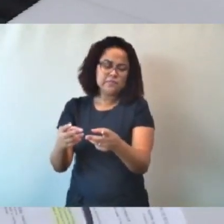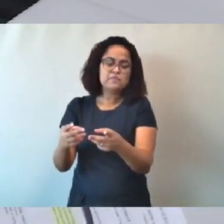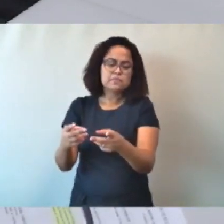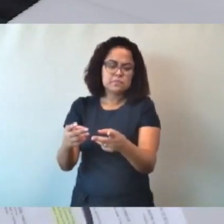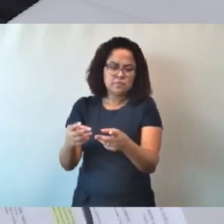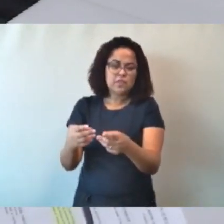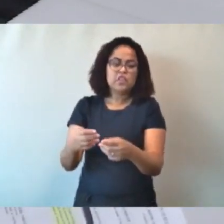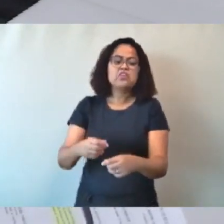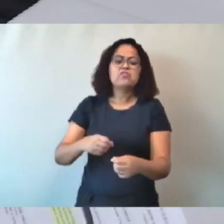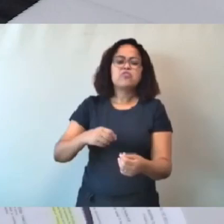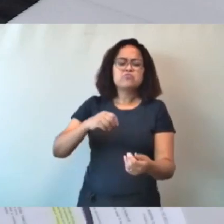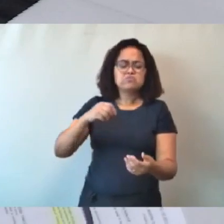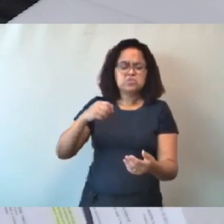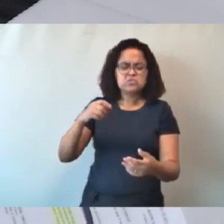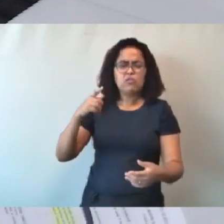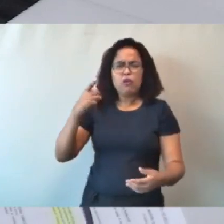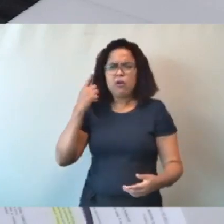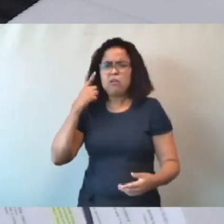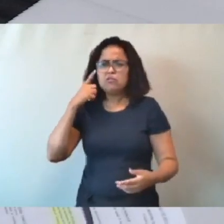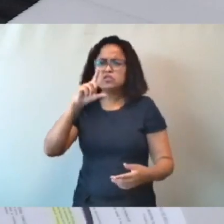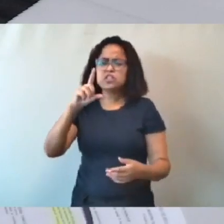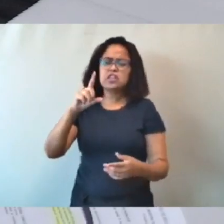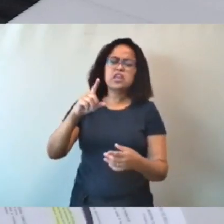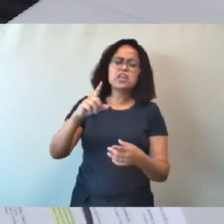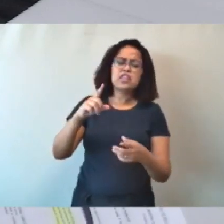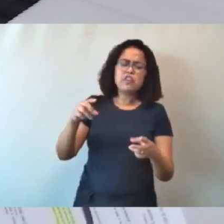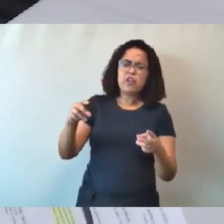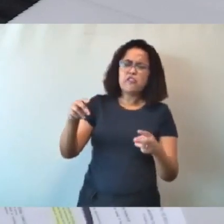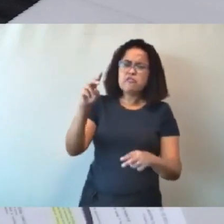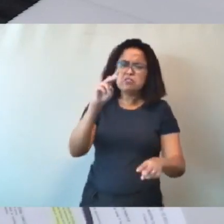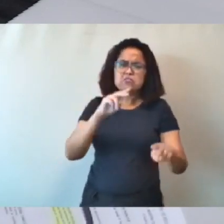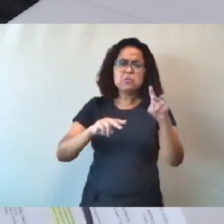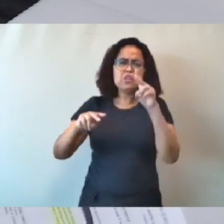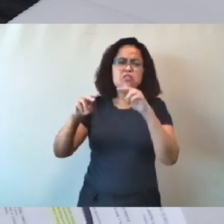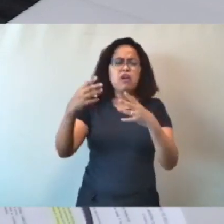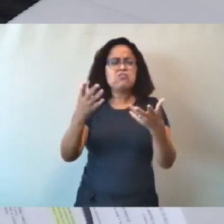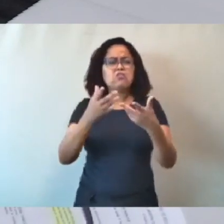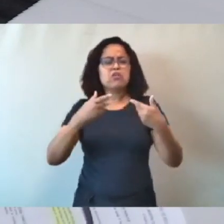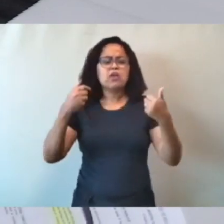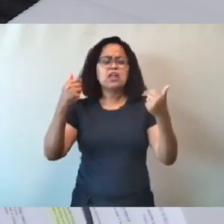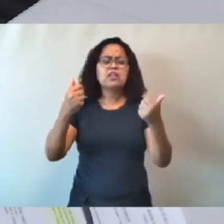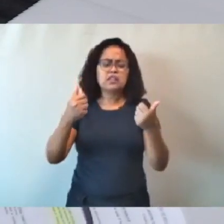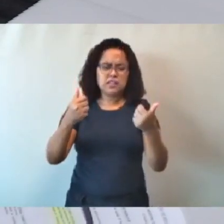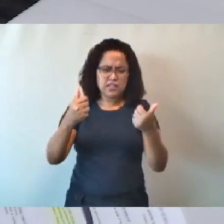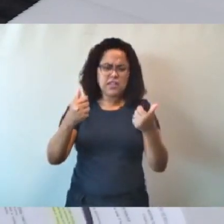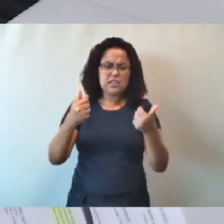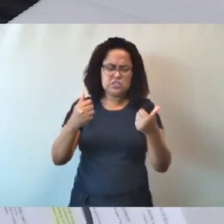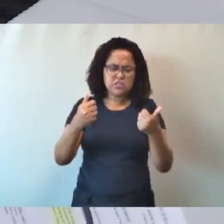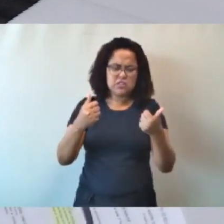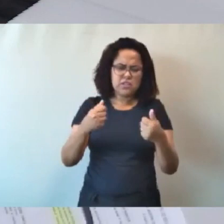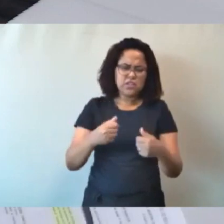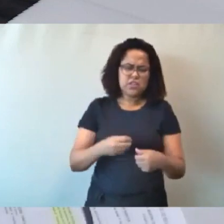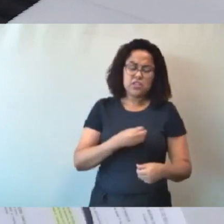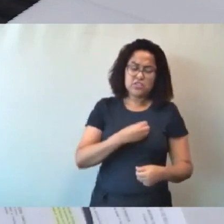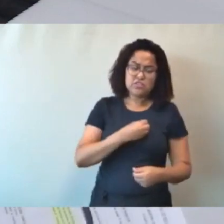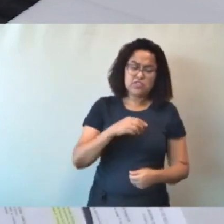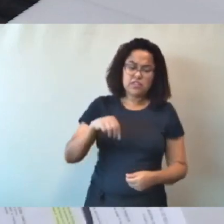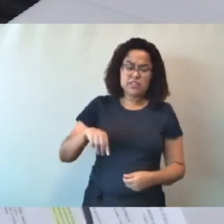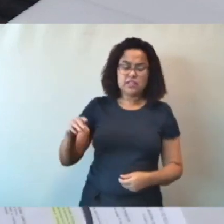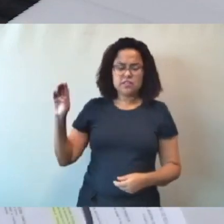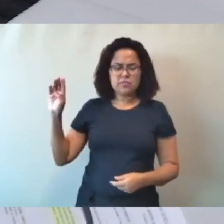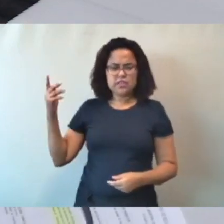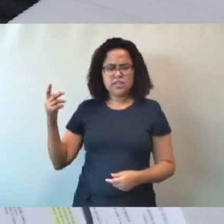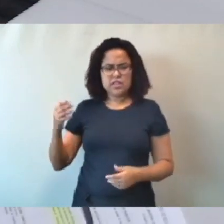da visibilidade, da qualidade, enfim, e outras partes que a gente pode entrar no decorrer do nosso debate. Não sei